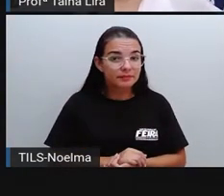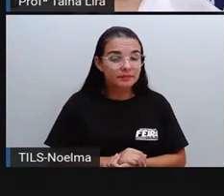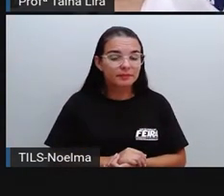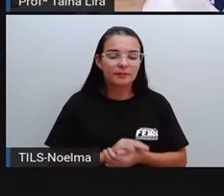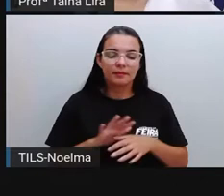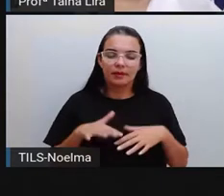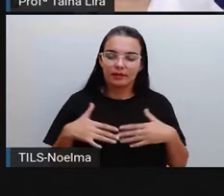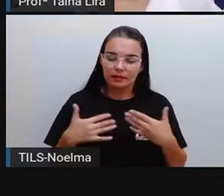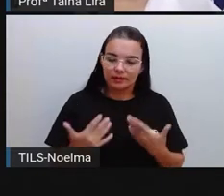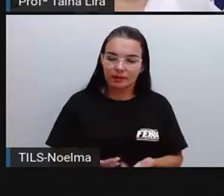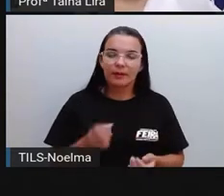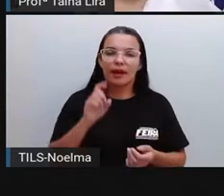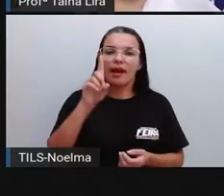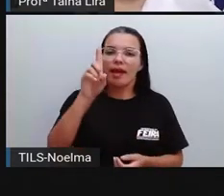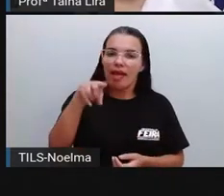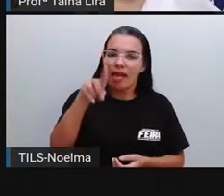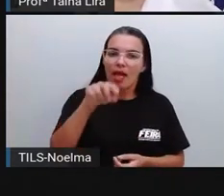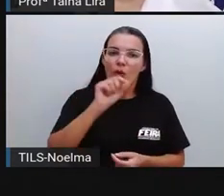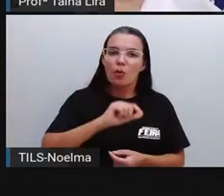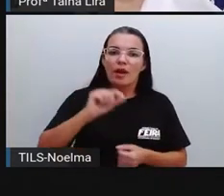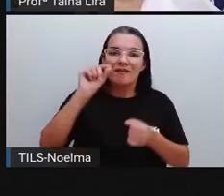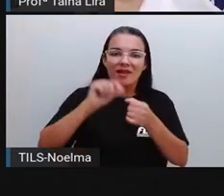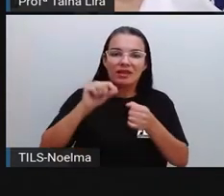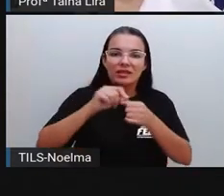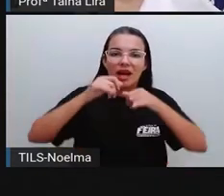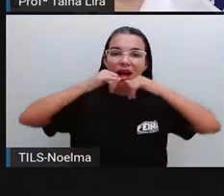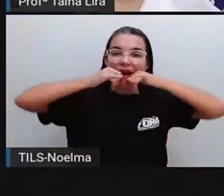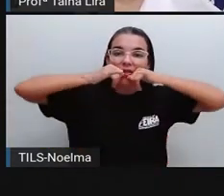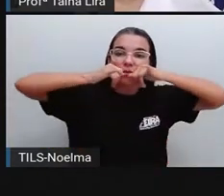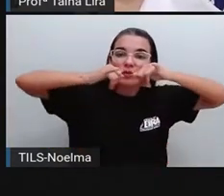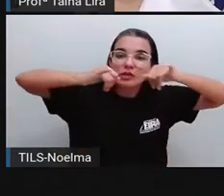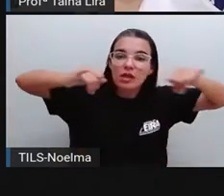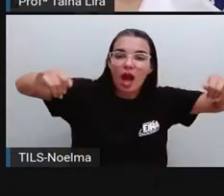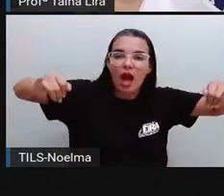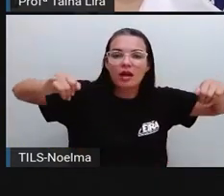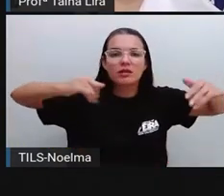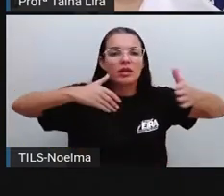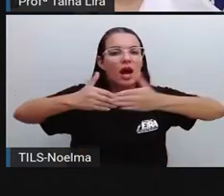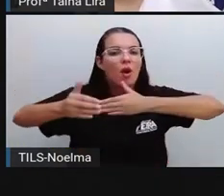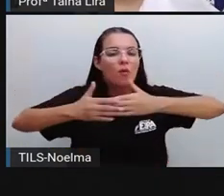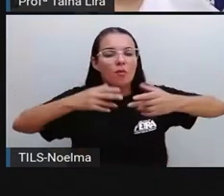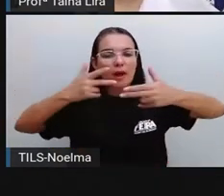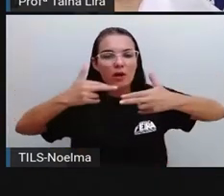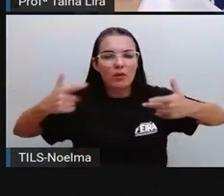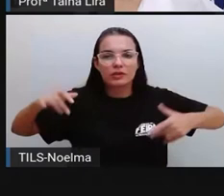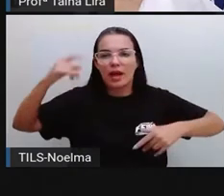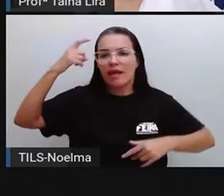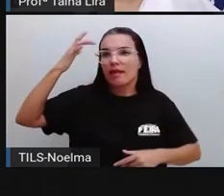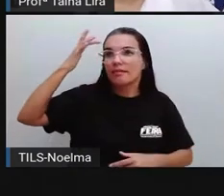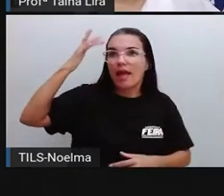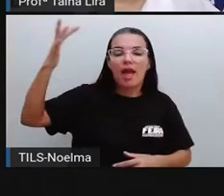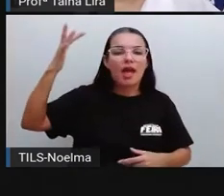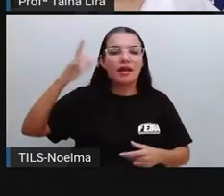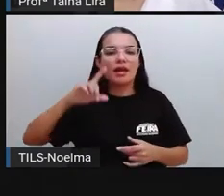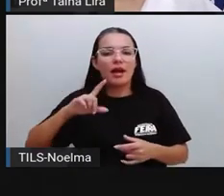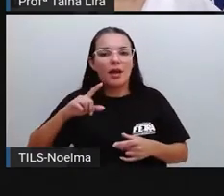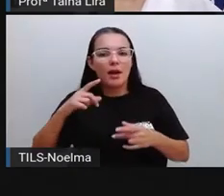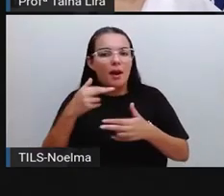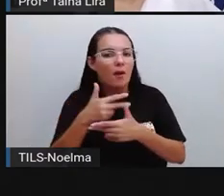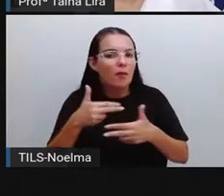lá. É o ato de anunciar e propagar ideias e informações sobre um determinado produto,